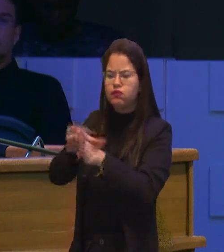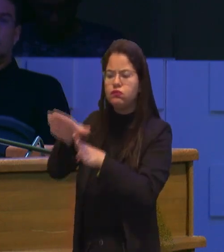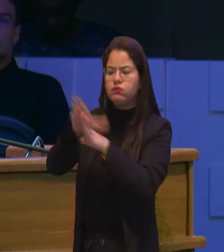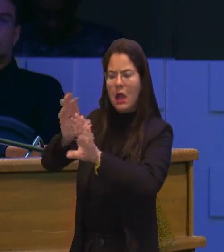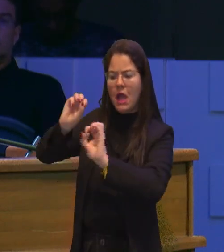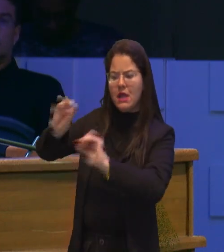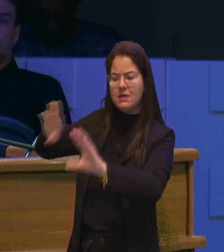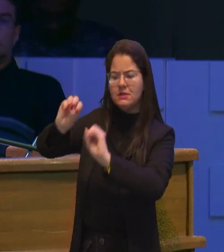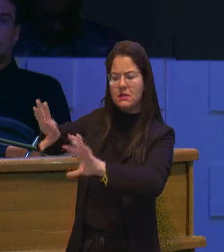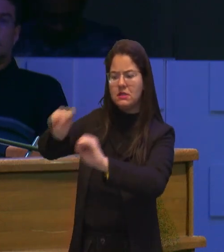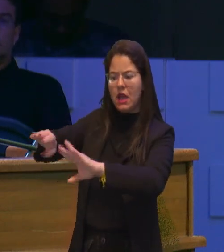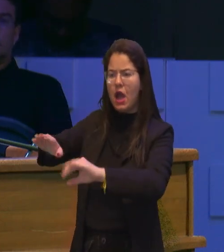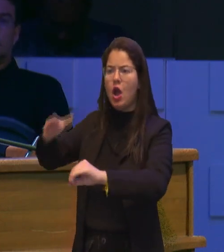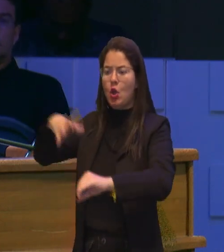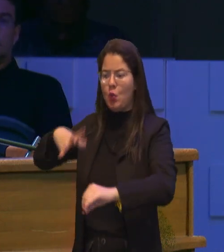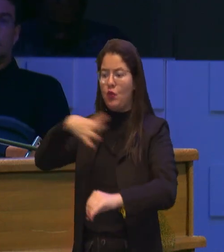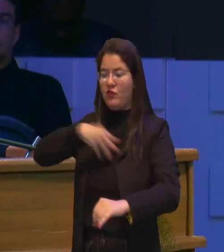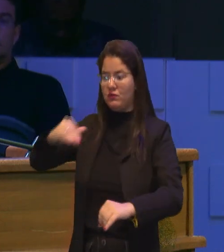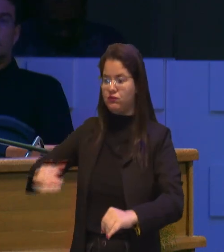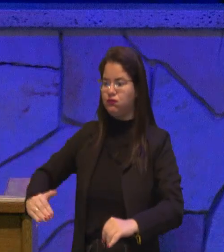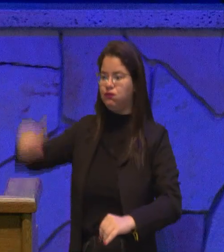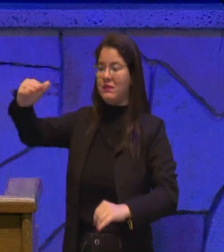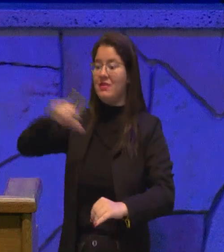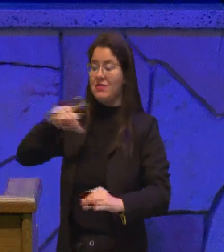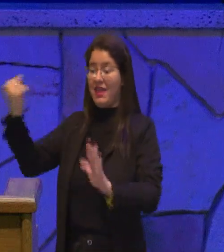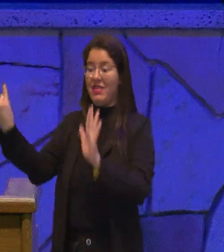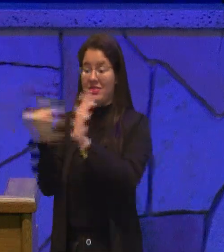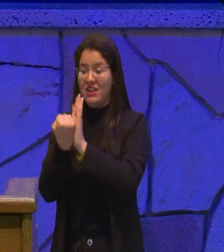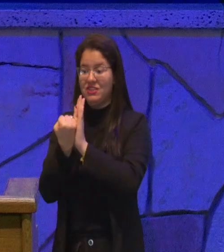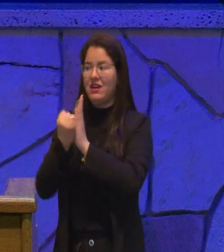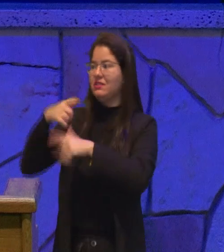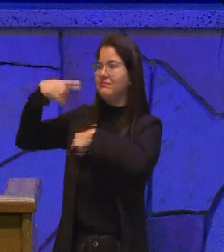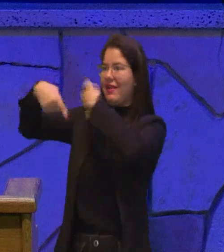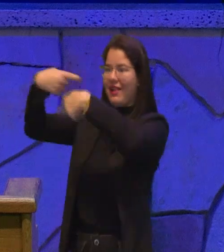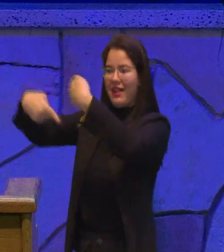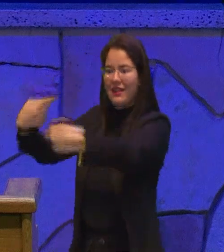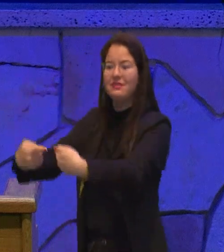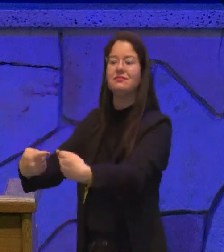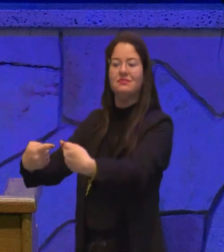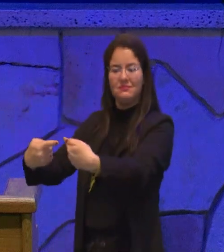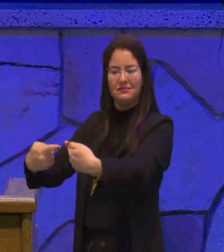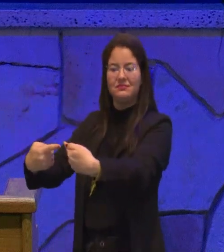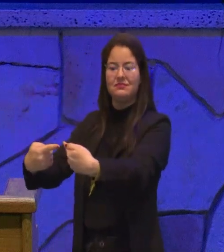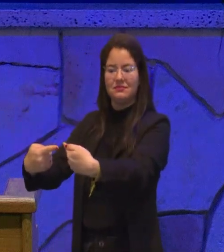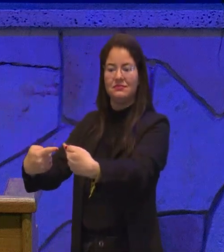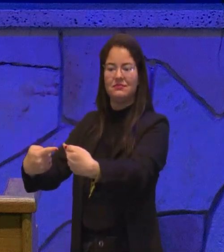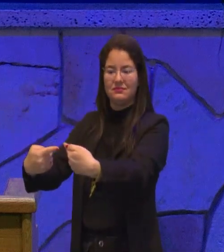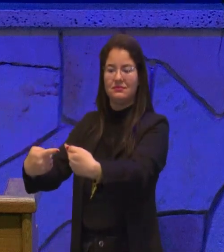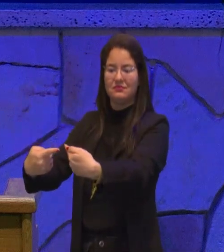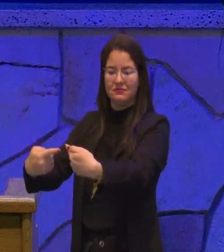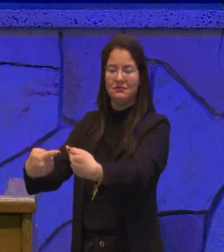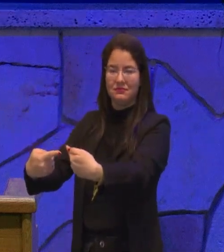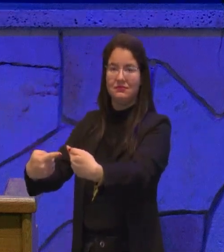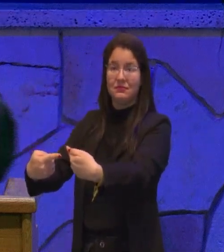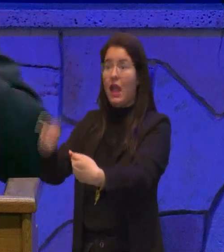para os seus filhos. Para que você mantenha a sua imagem,